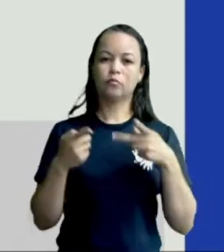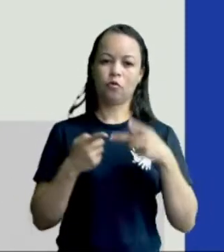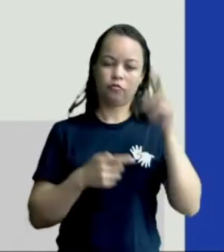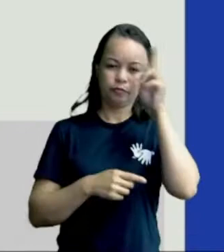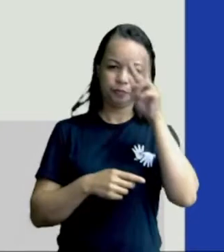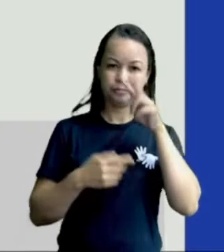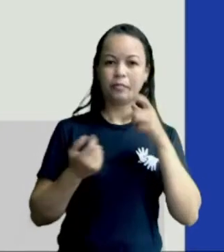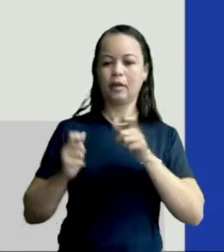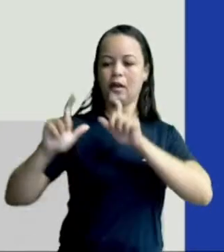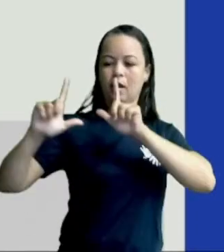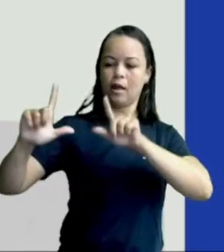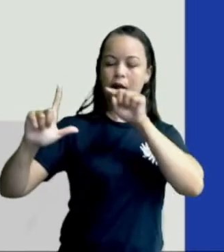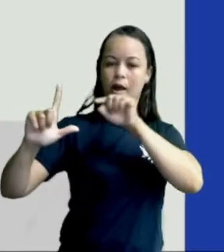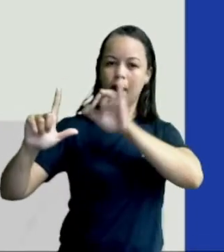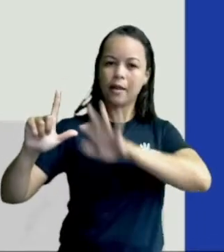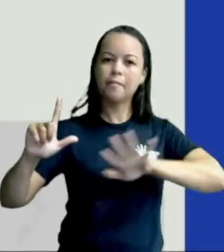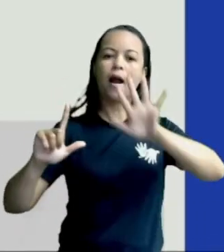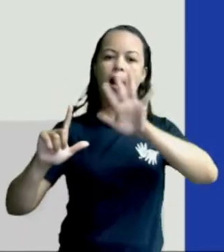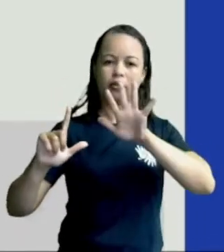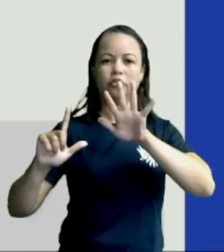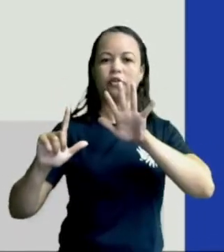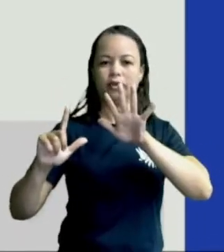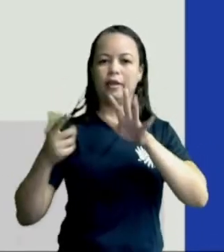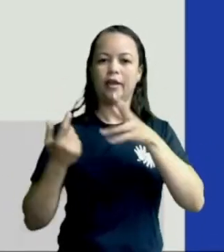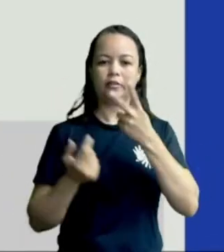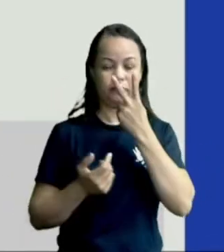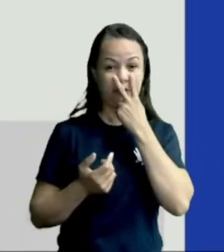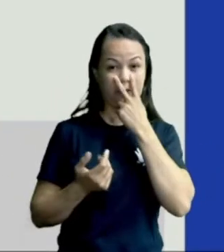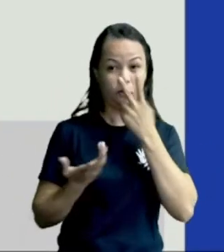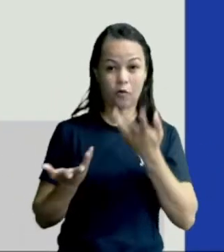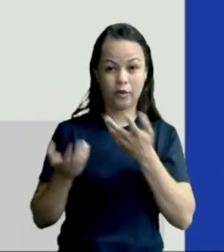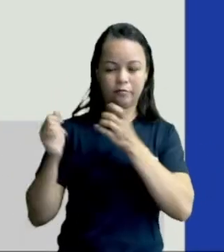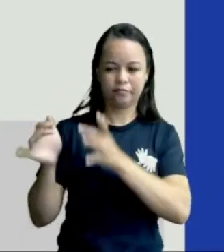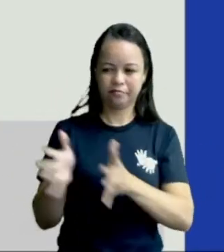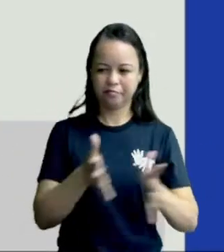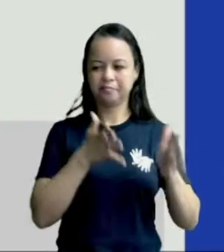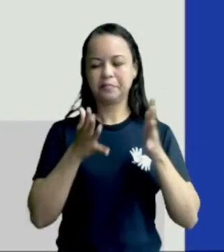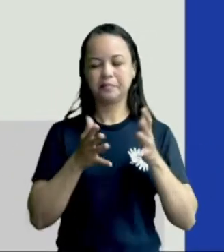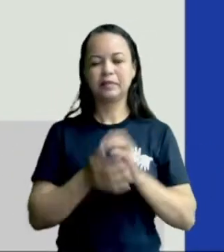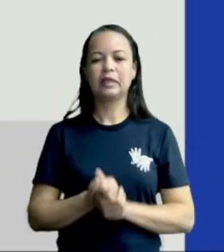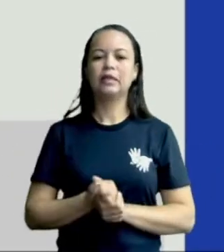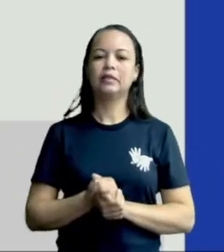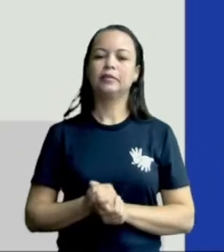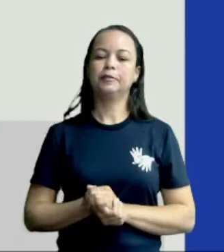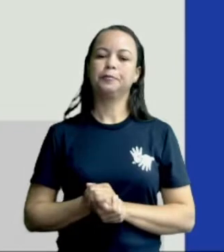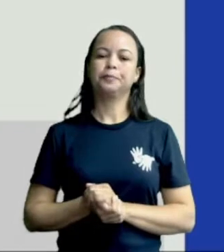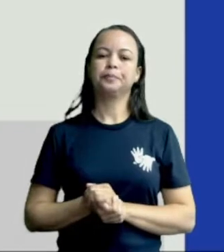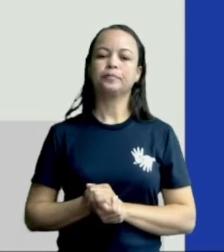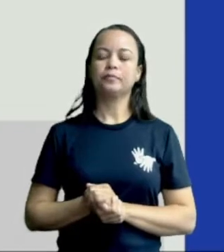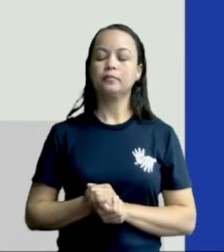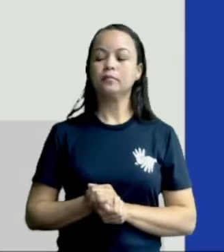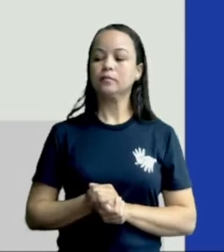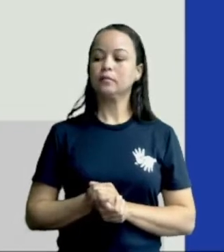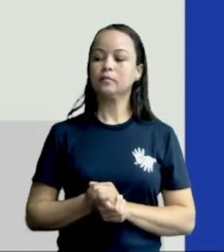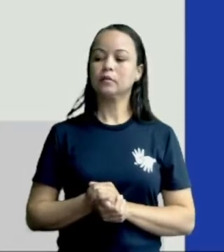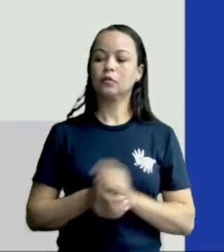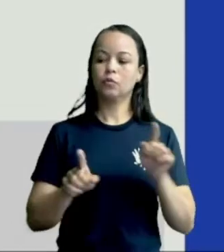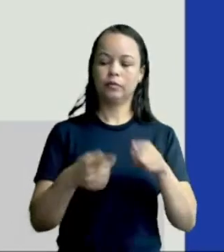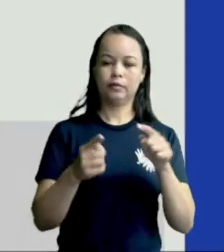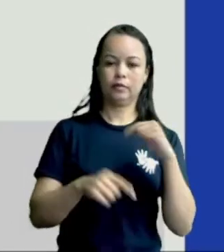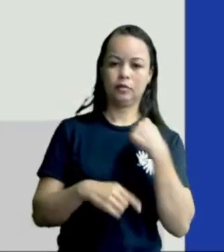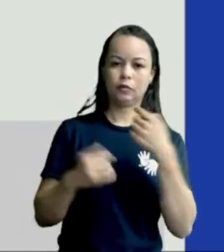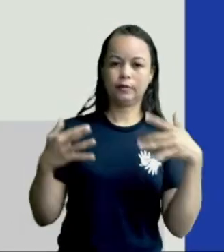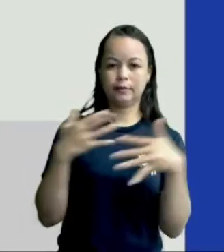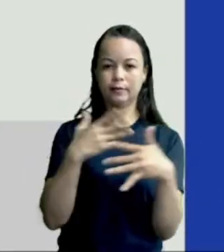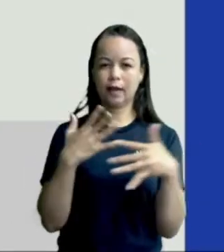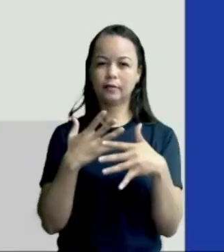legal, né? Nos dias atuais. E vamos lá, seguindo, que hoje tem muita coisa para contar. O hino da nossa cidade